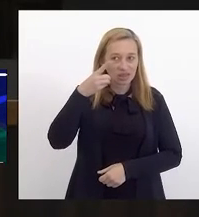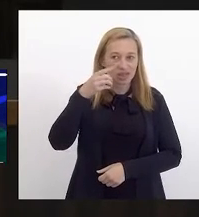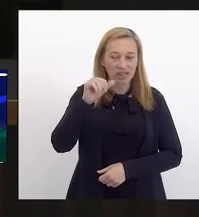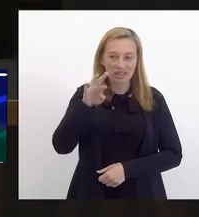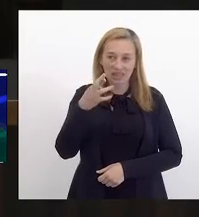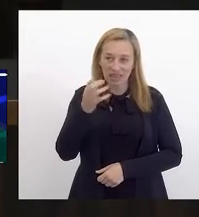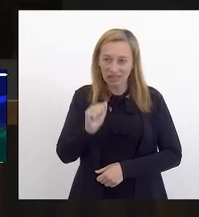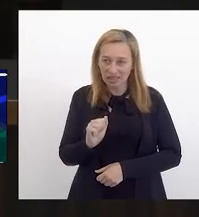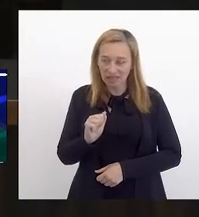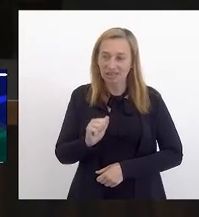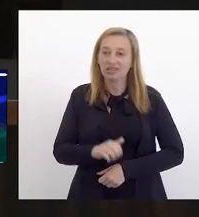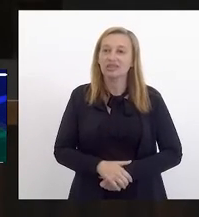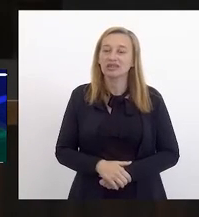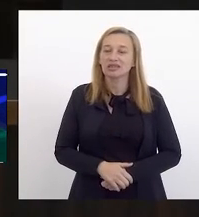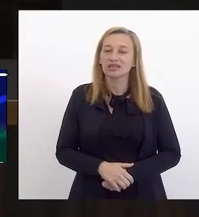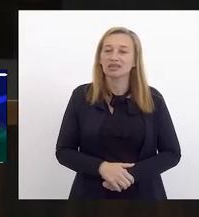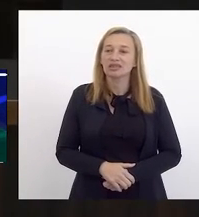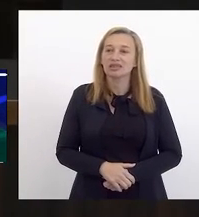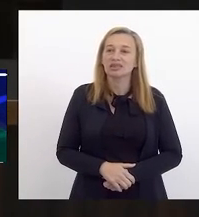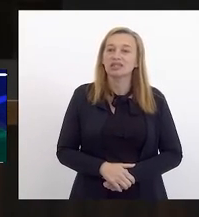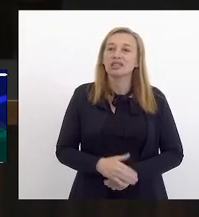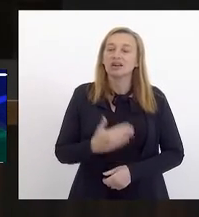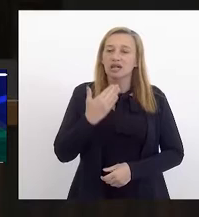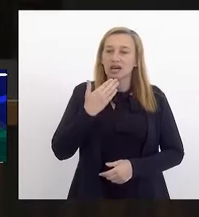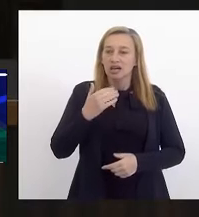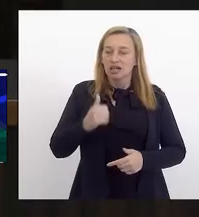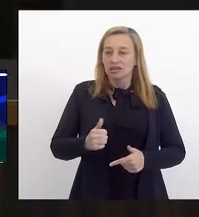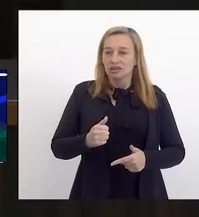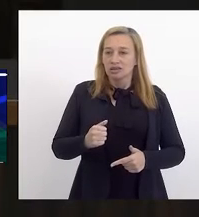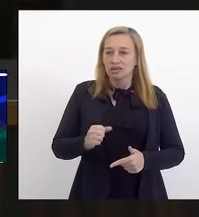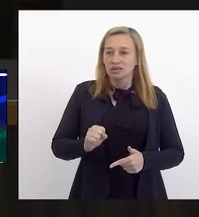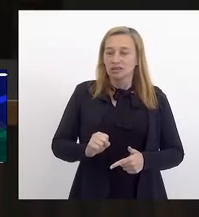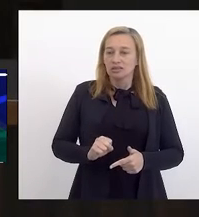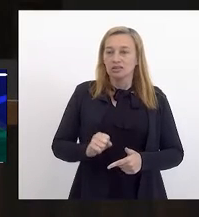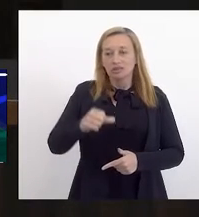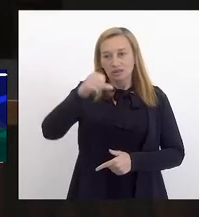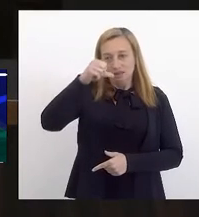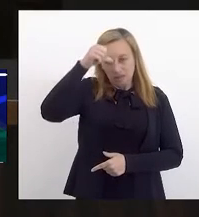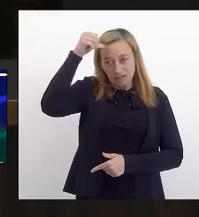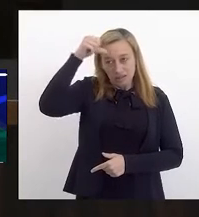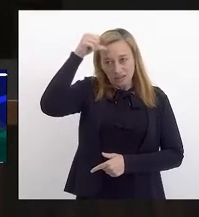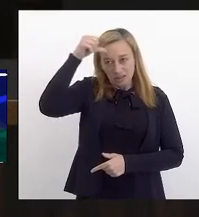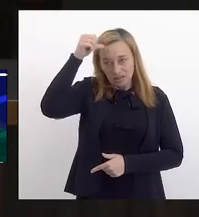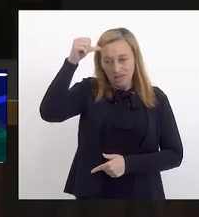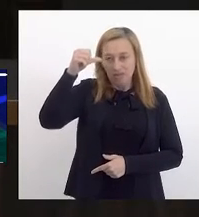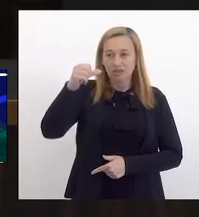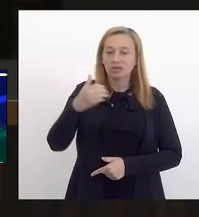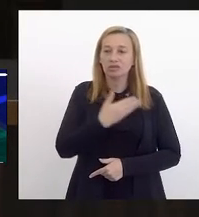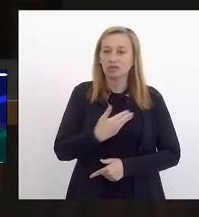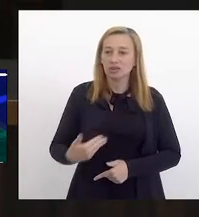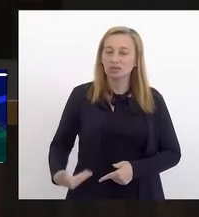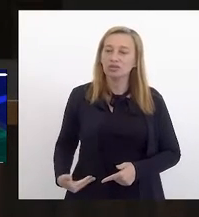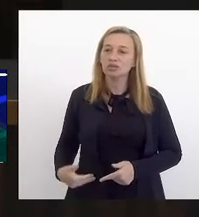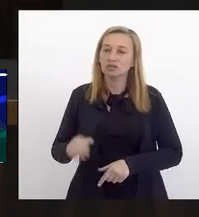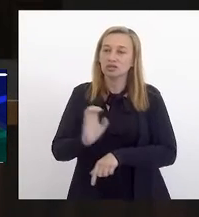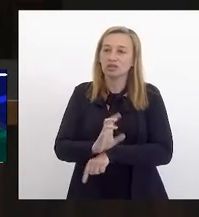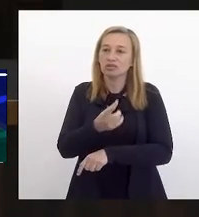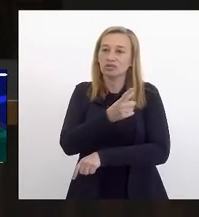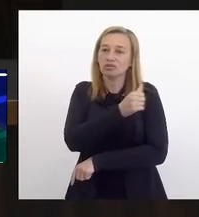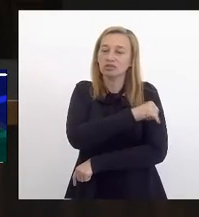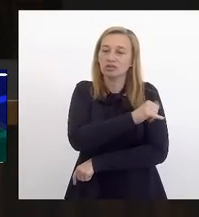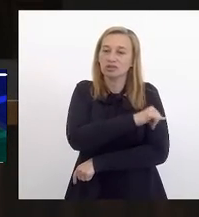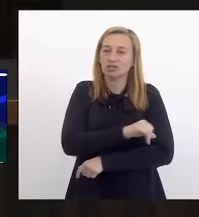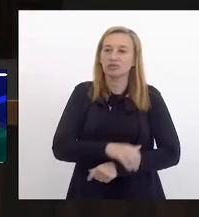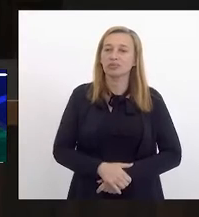Adriana Baltazar, que solicita ao excelentíssimo senhor Cláudio Bonfim de Castro e Silva, governador do Estado de